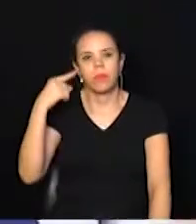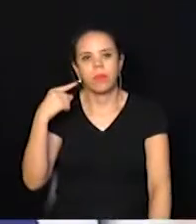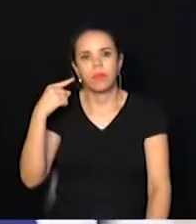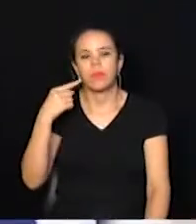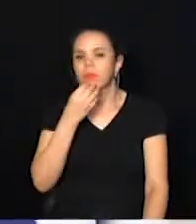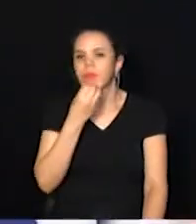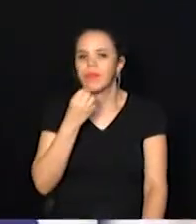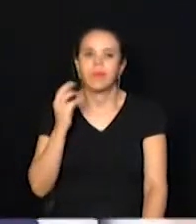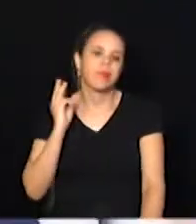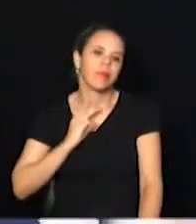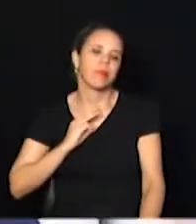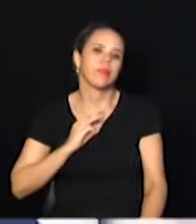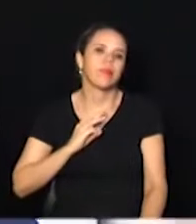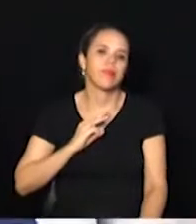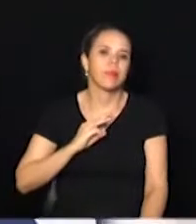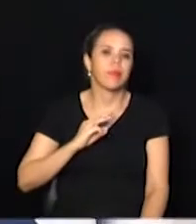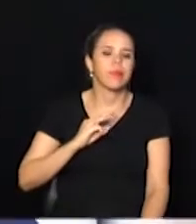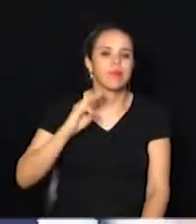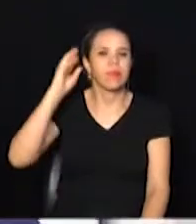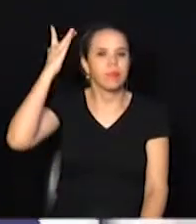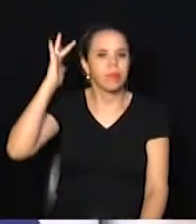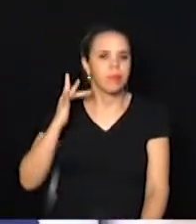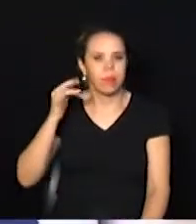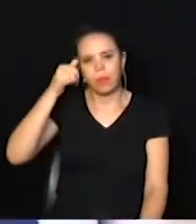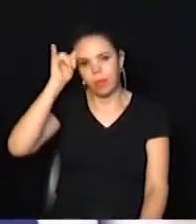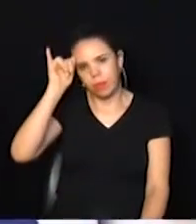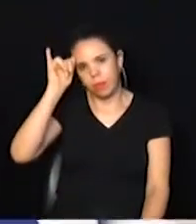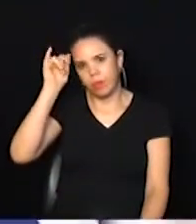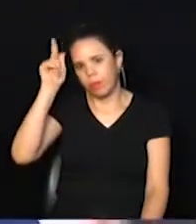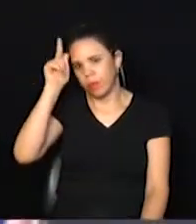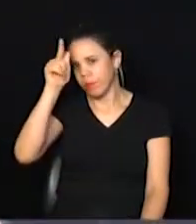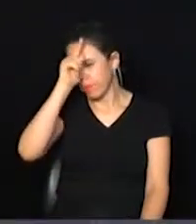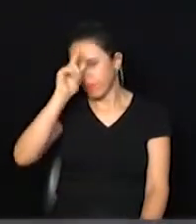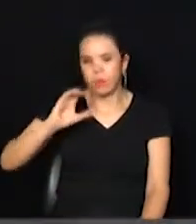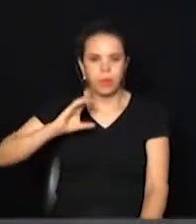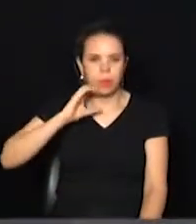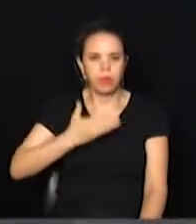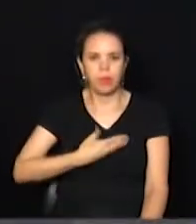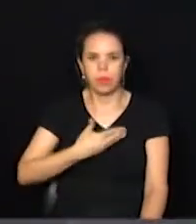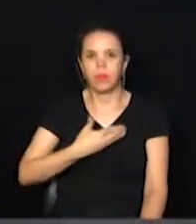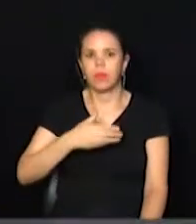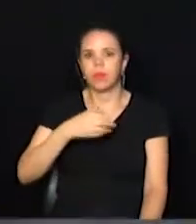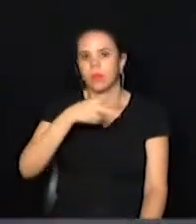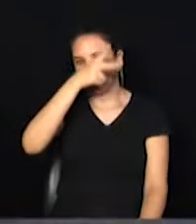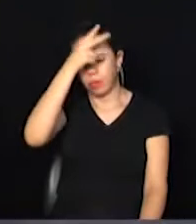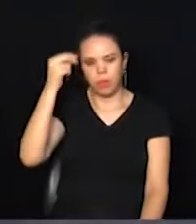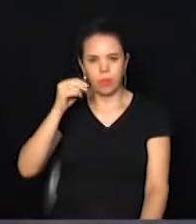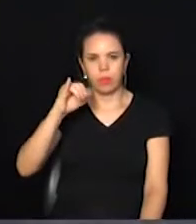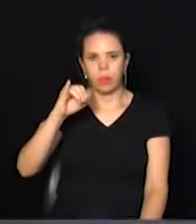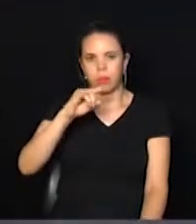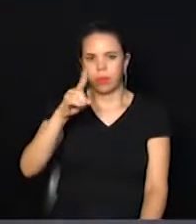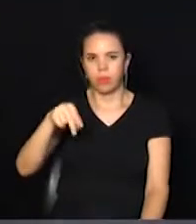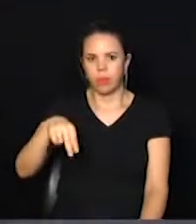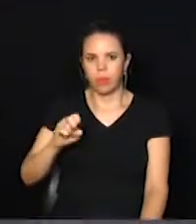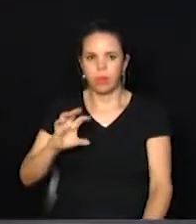Guida, Orfei, Peta, Paulo Búfalo, Carlão, companheiras, companheiros, prefeito Isalene, né, todos